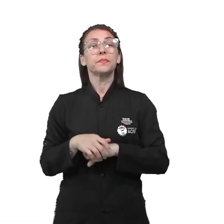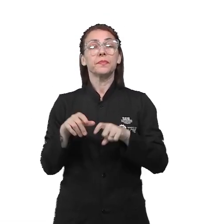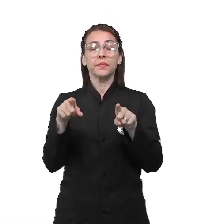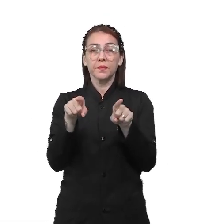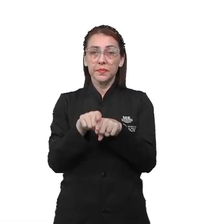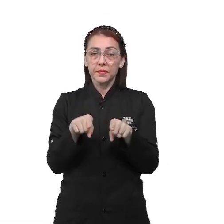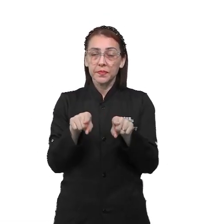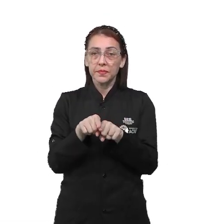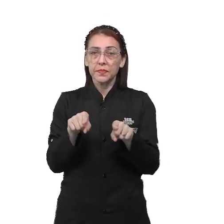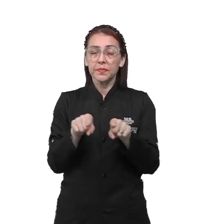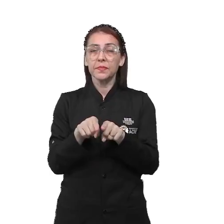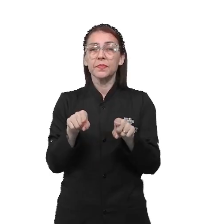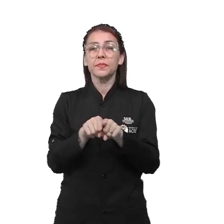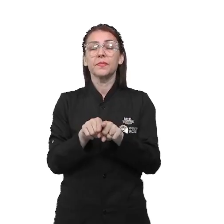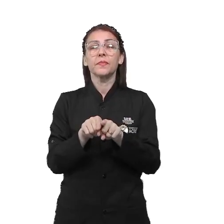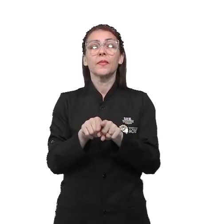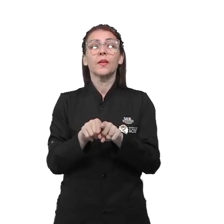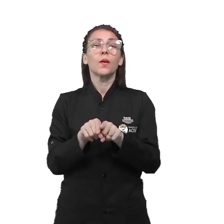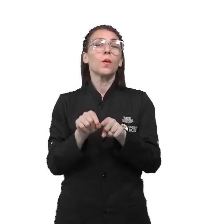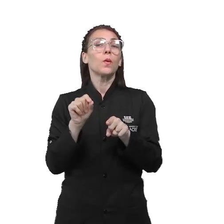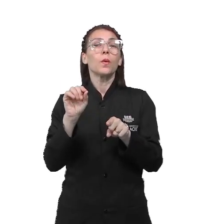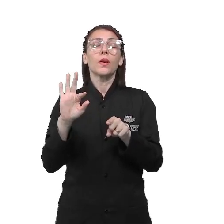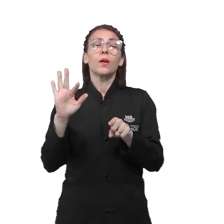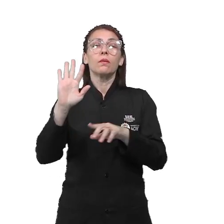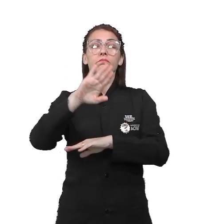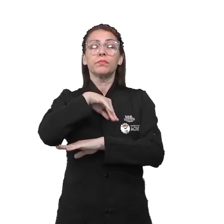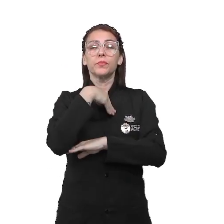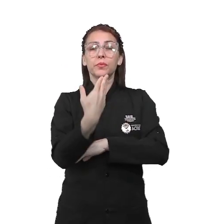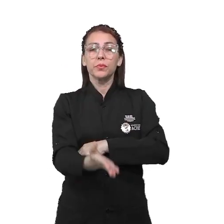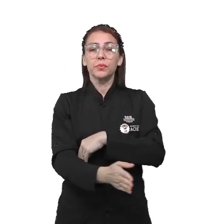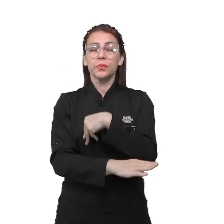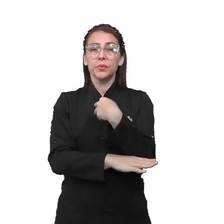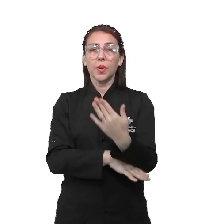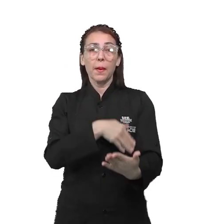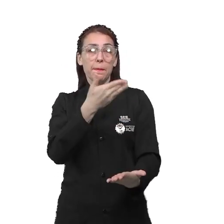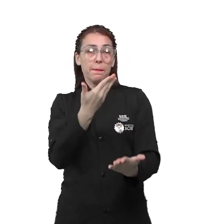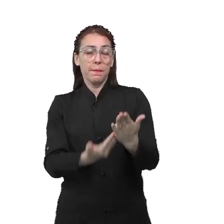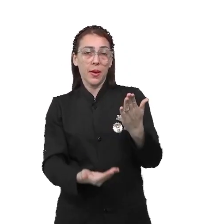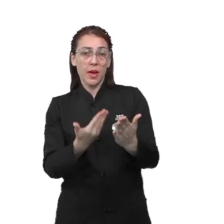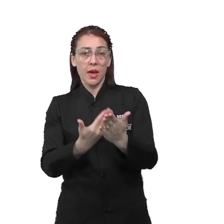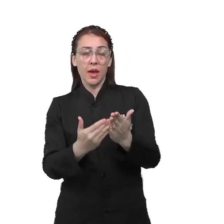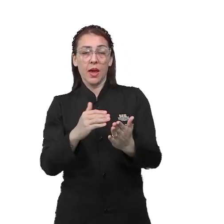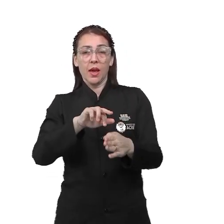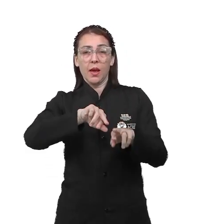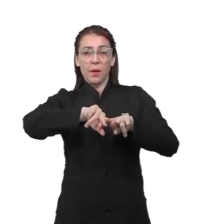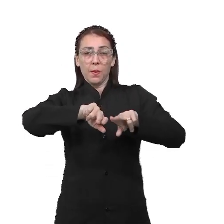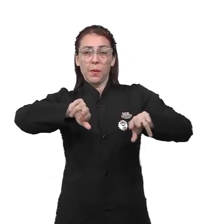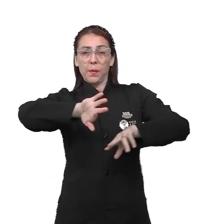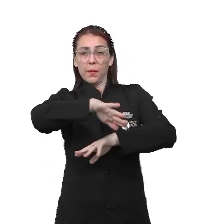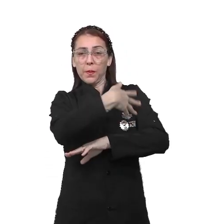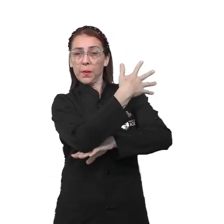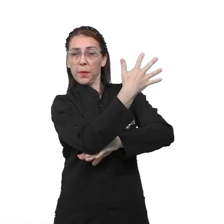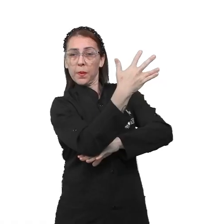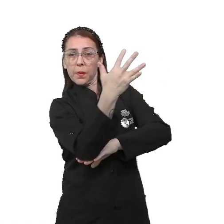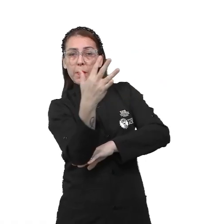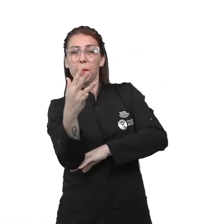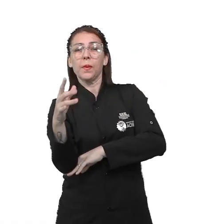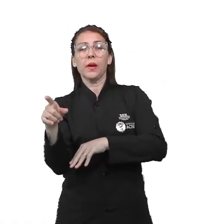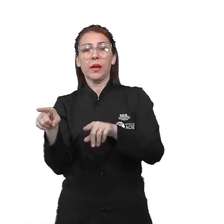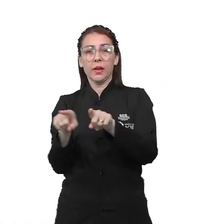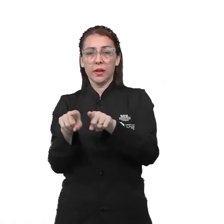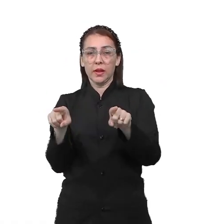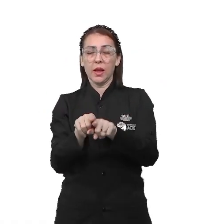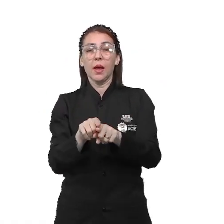coisa, pessoal, é que isso resultou no desmatamento, na perda da biodiversidade e conflito com